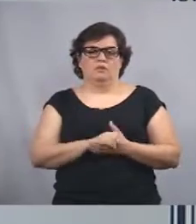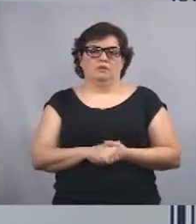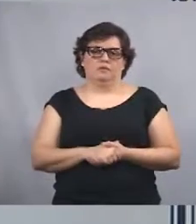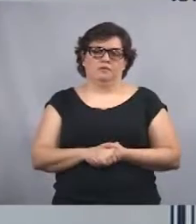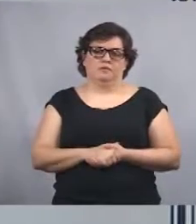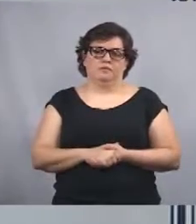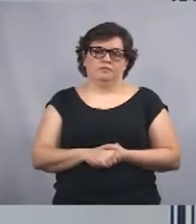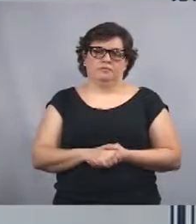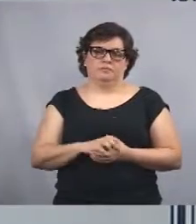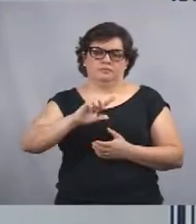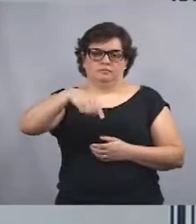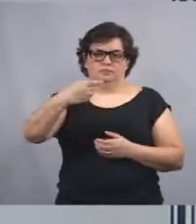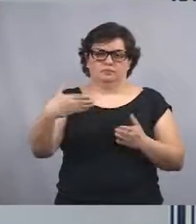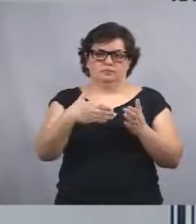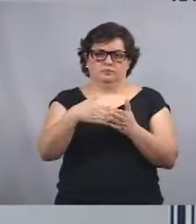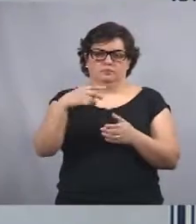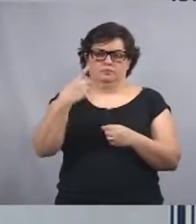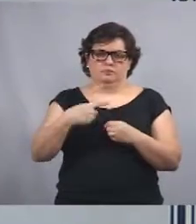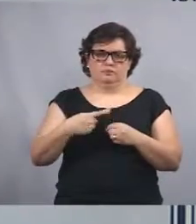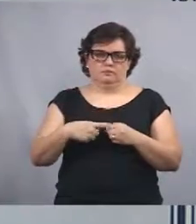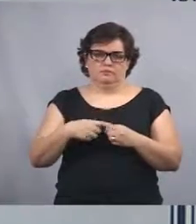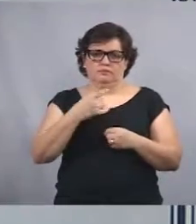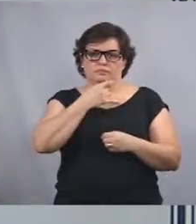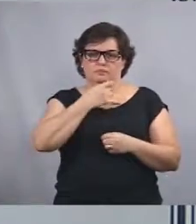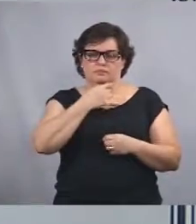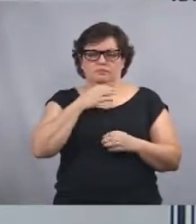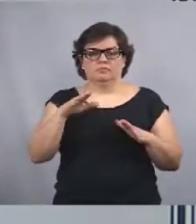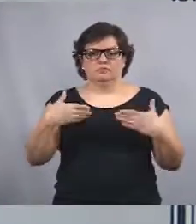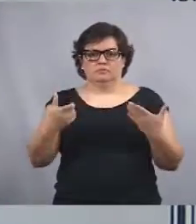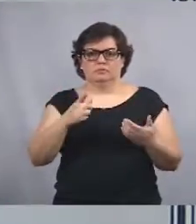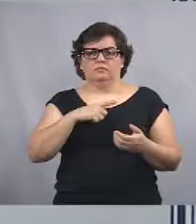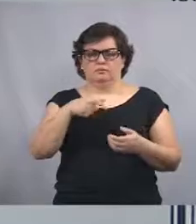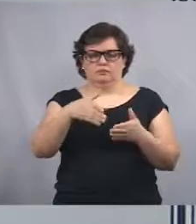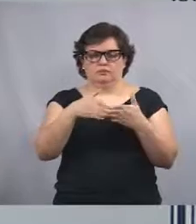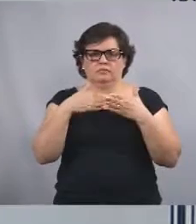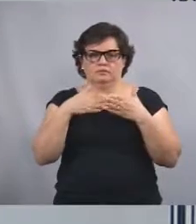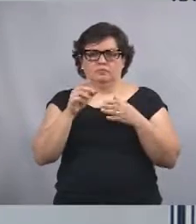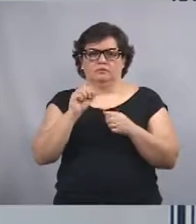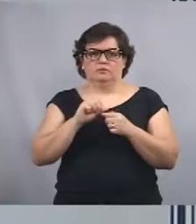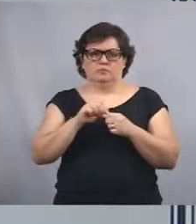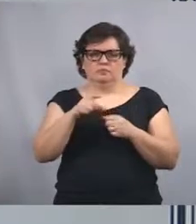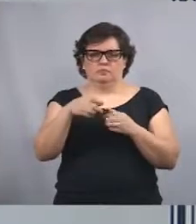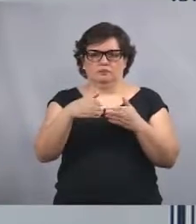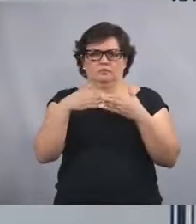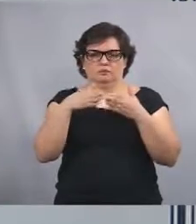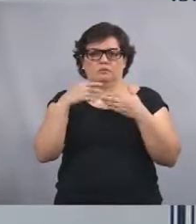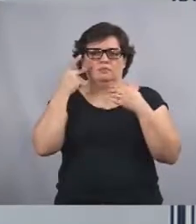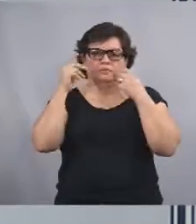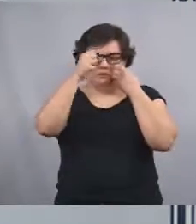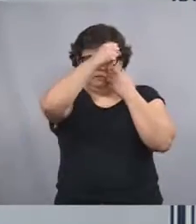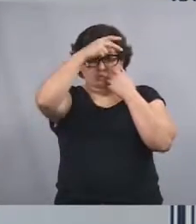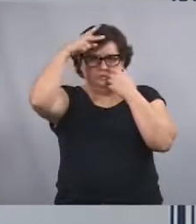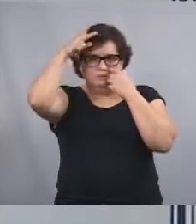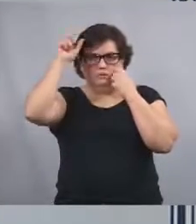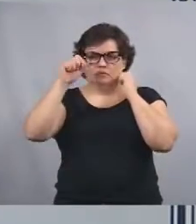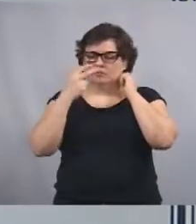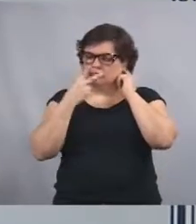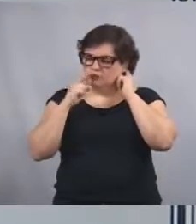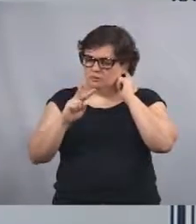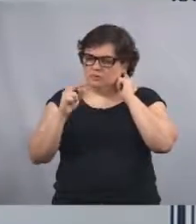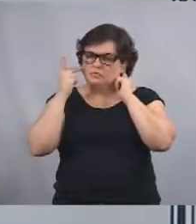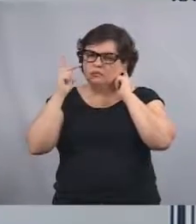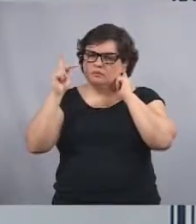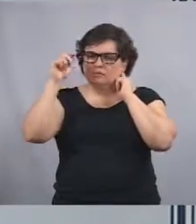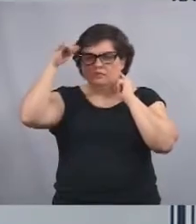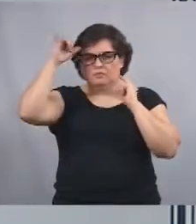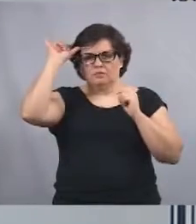a Marília e voltar por esse mesmo caminho. Então, eu trago aqui esse requerimento, fazendo esse pedido ao senhor prefeito municipal que olhe pela Fazenda